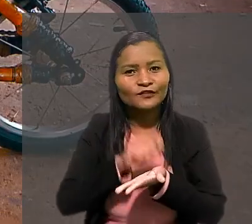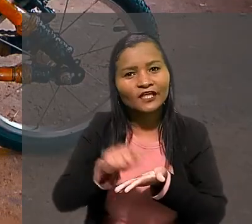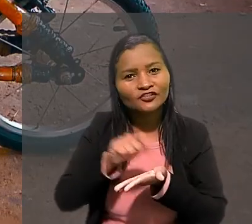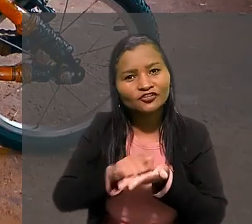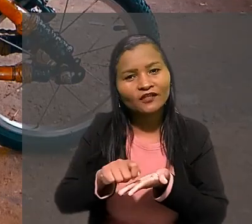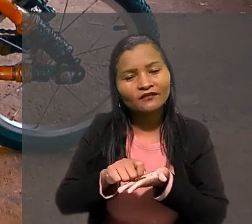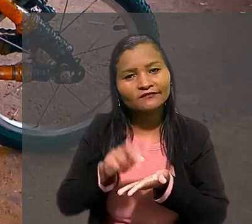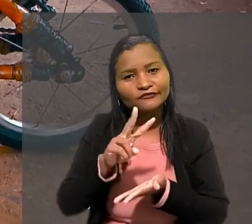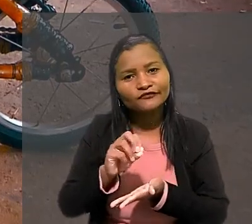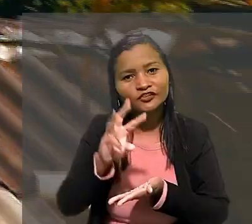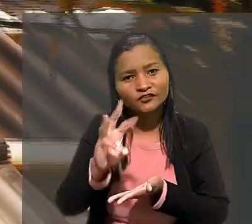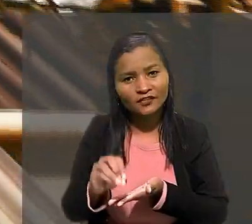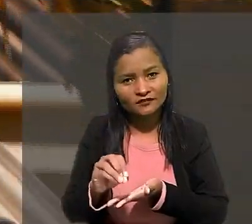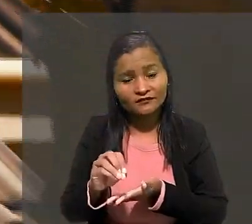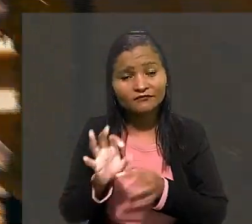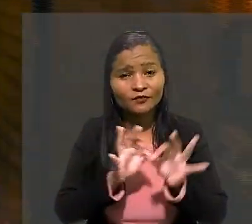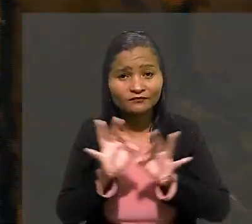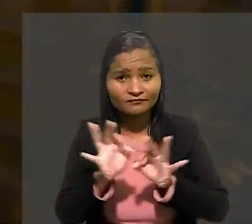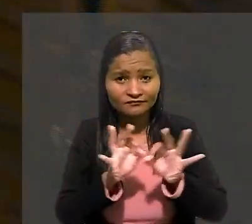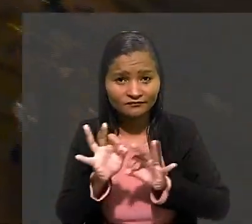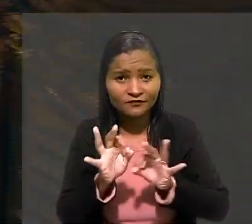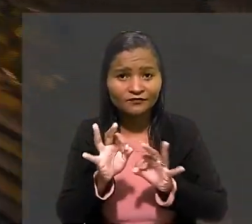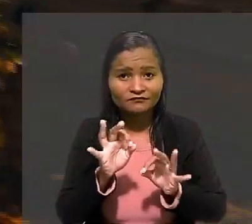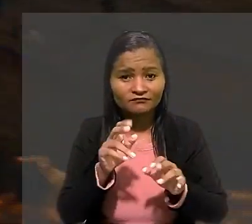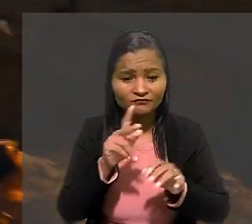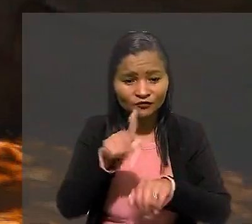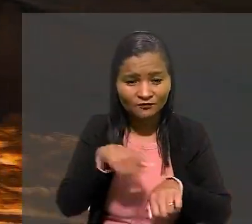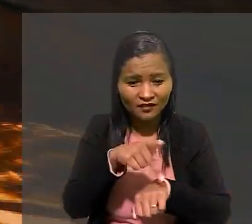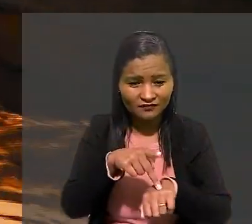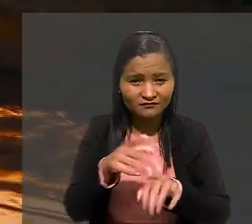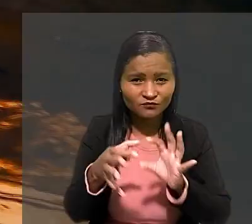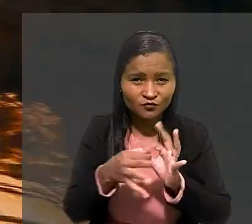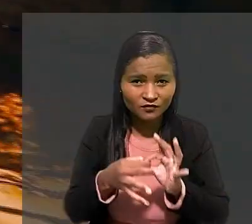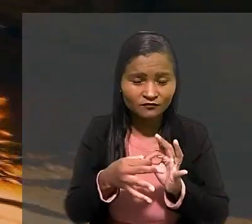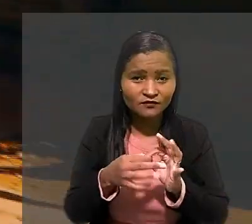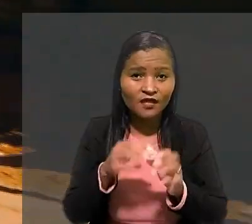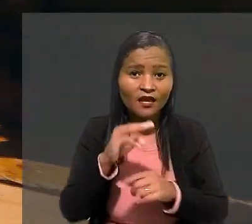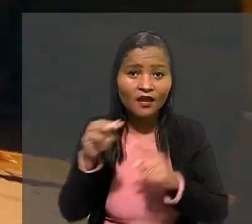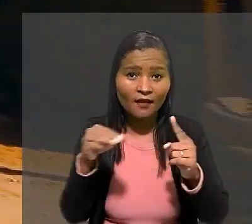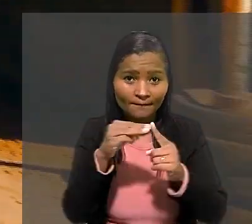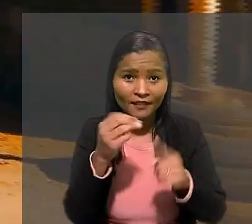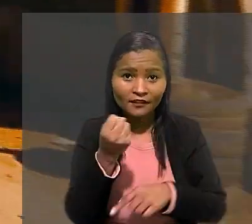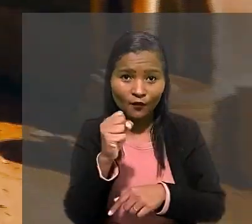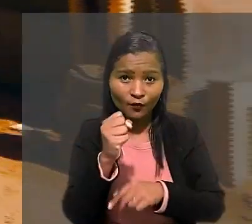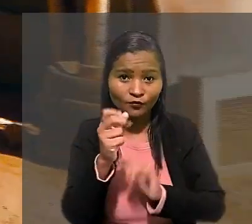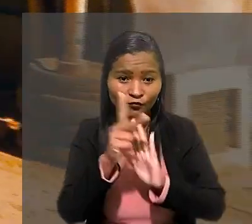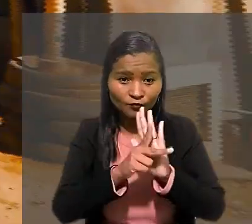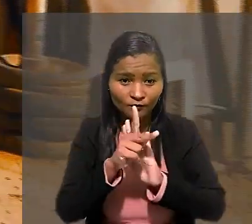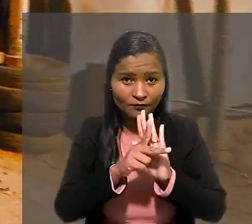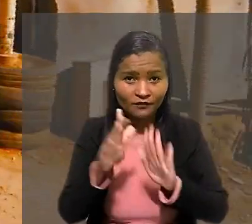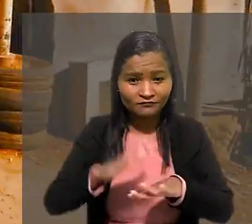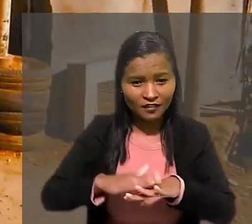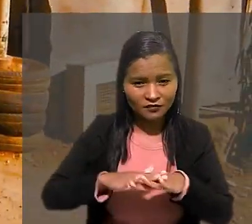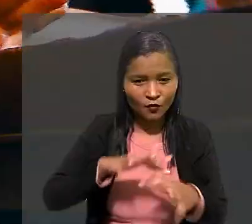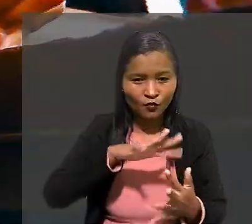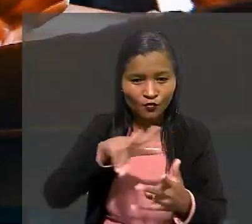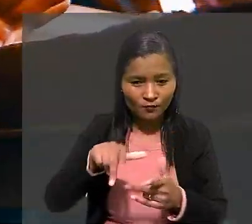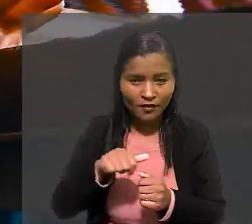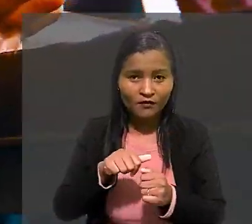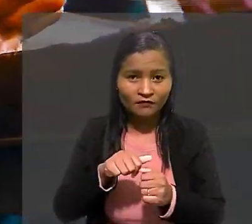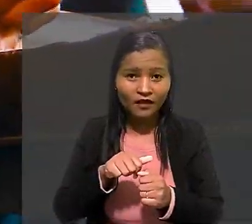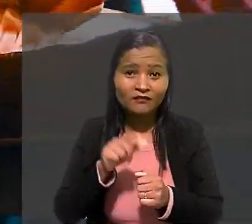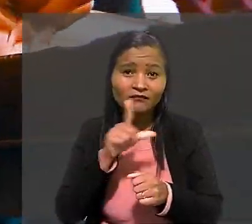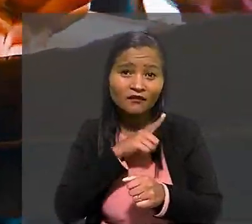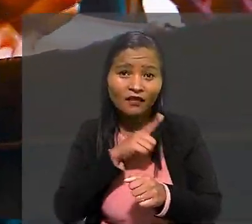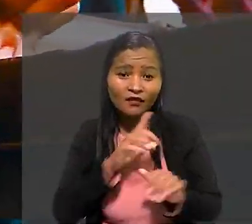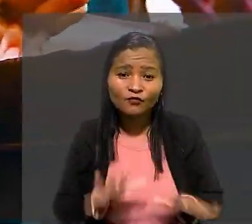da Agenda 2030, da Organização das Nações Unidas. A meta 8 do Plano de Ação Global para o Mundo Melhor prevê